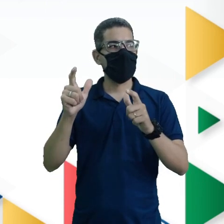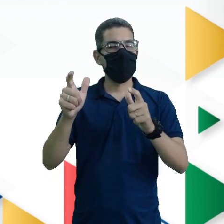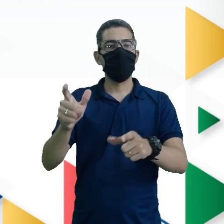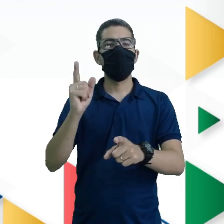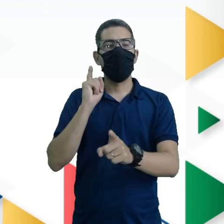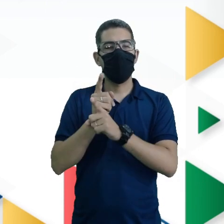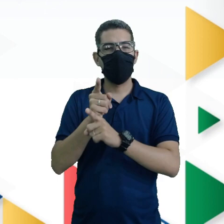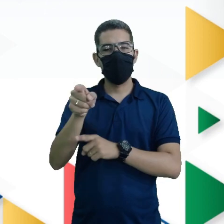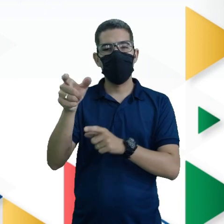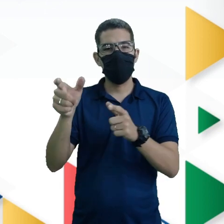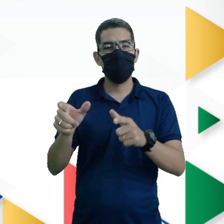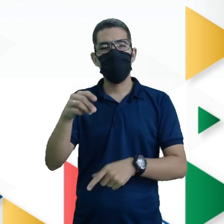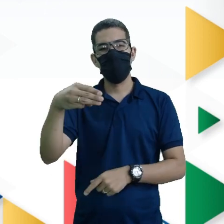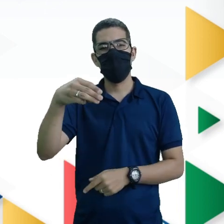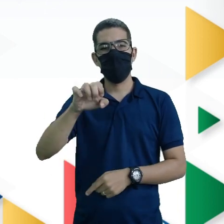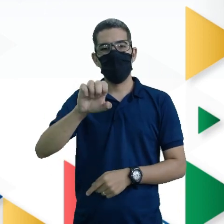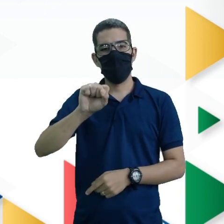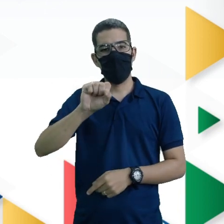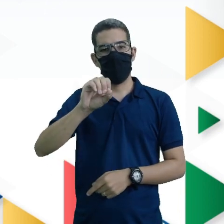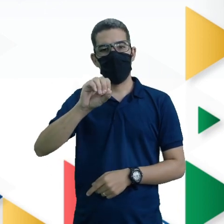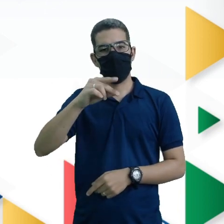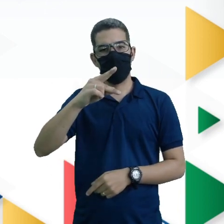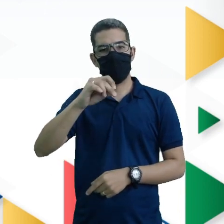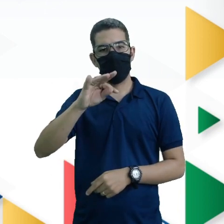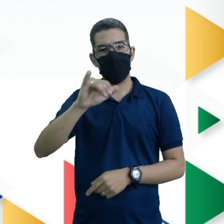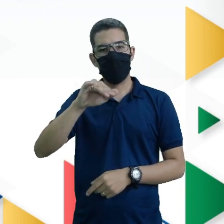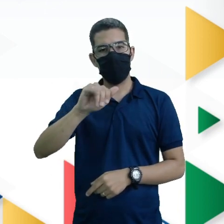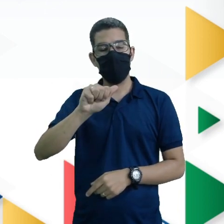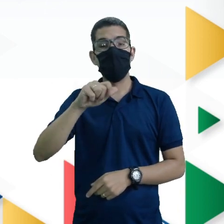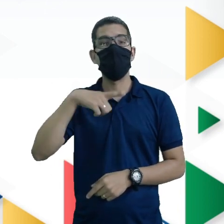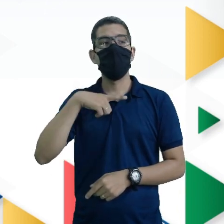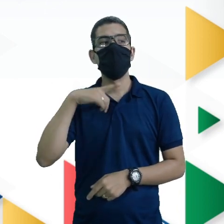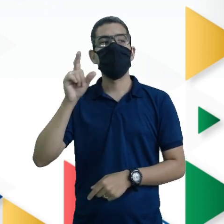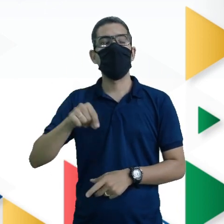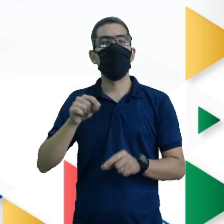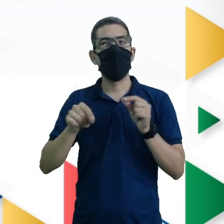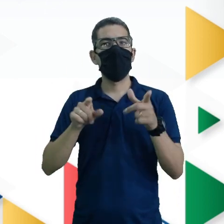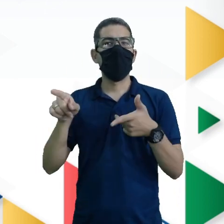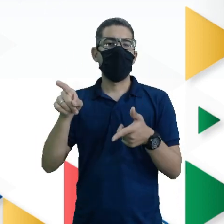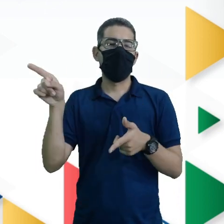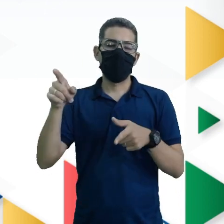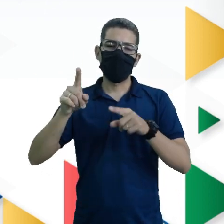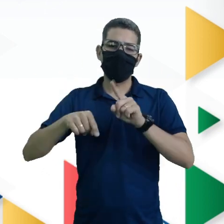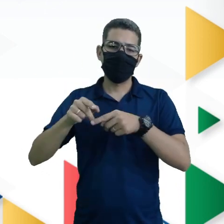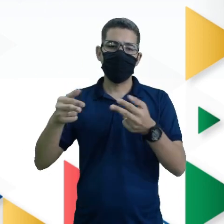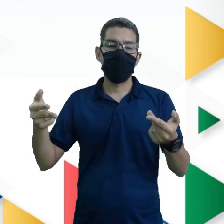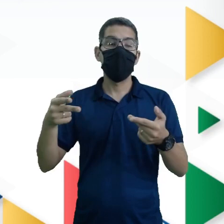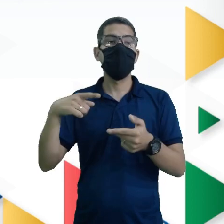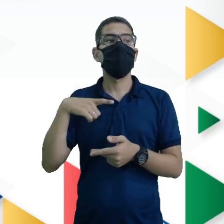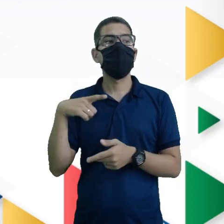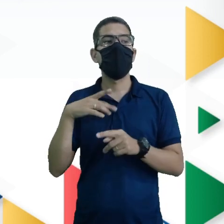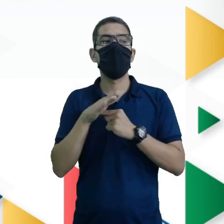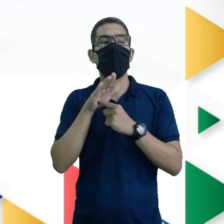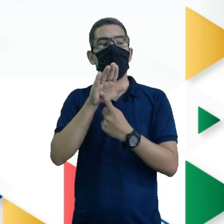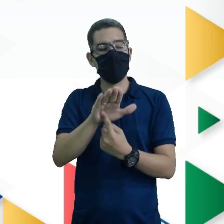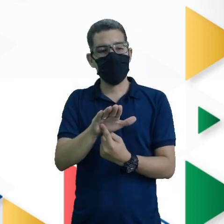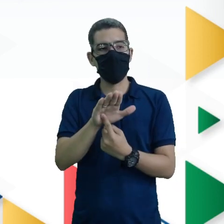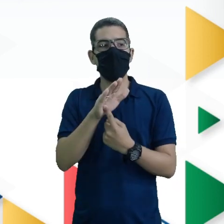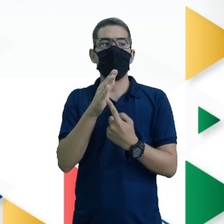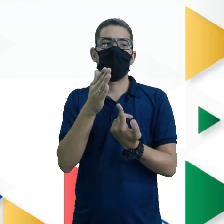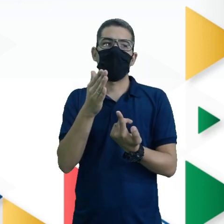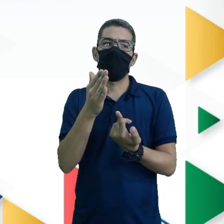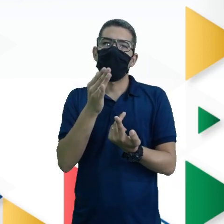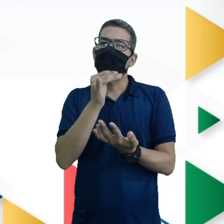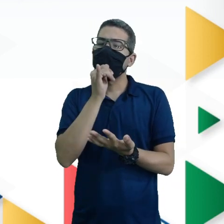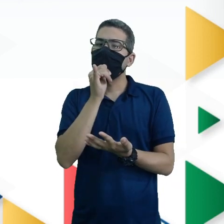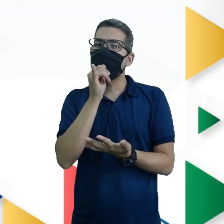povos antigos lá da Mesopotâmia, tá bom? E aí esses materiais mostram para você claramente que